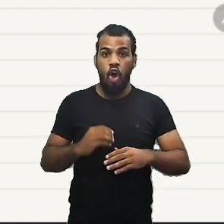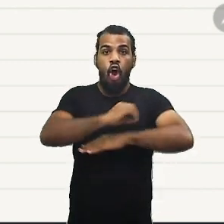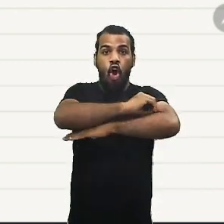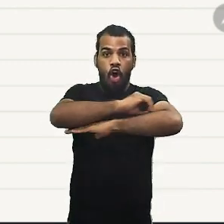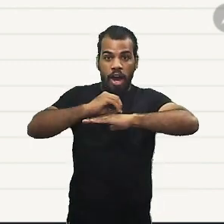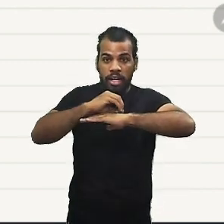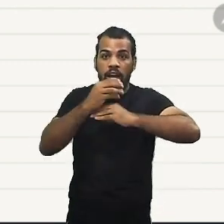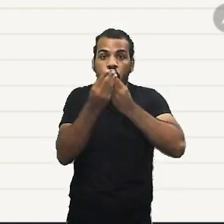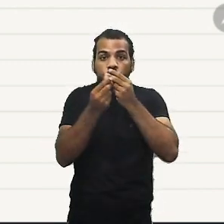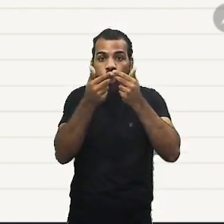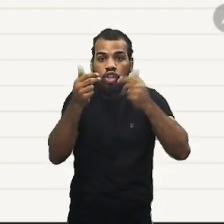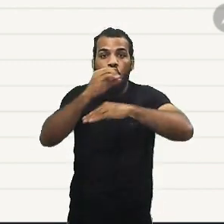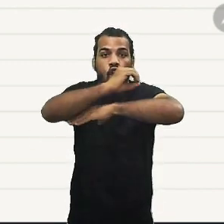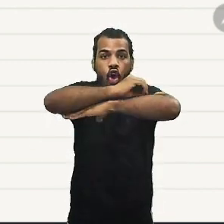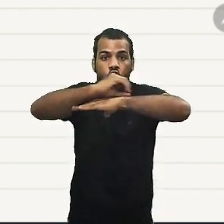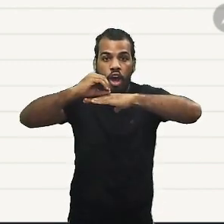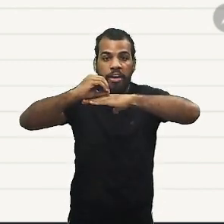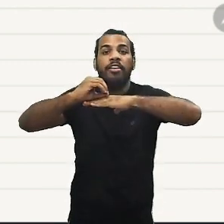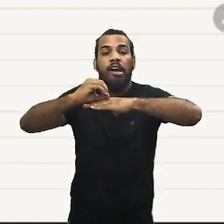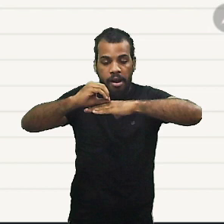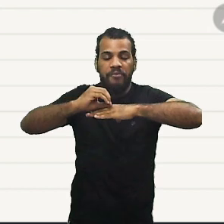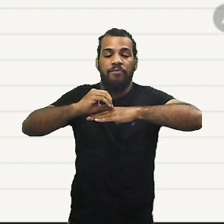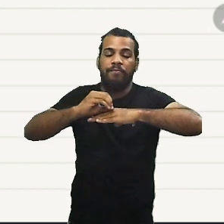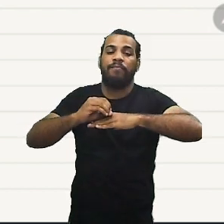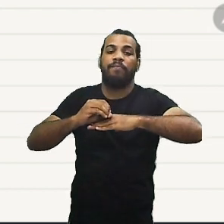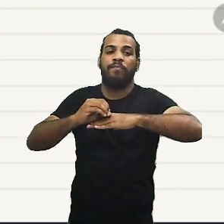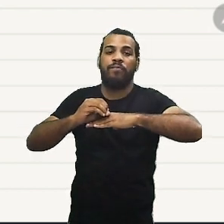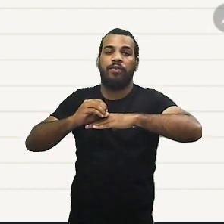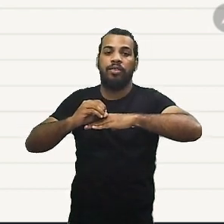substância orgânica, tá aqui, ó. Ela forma.